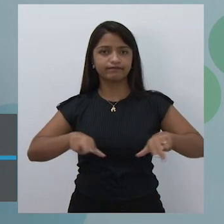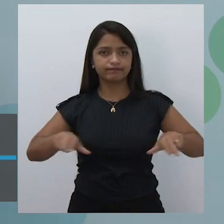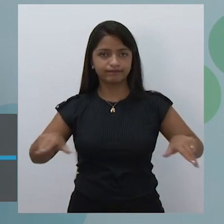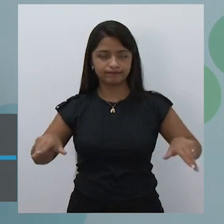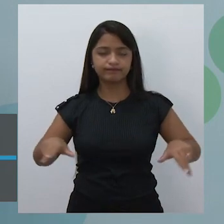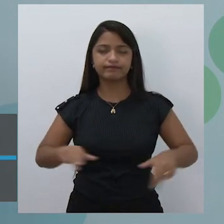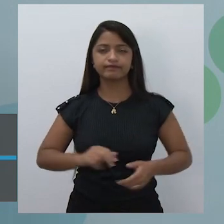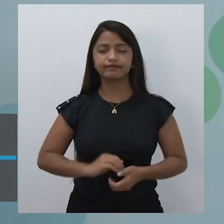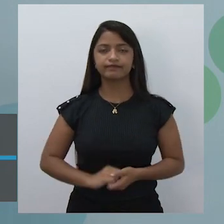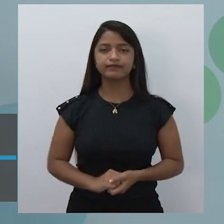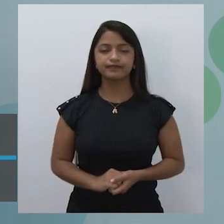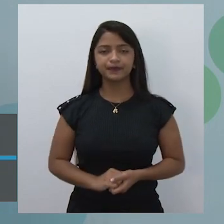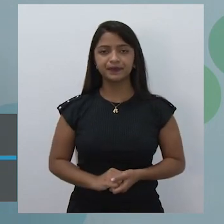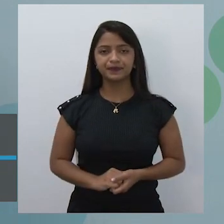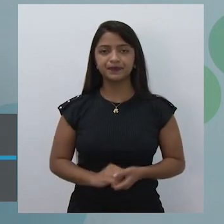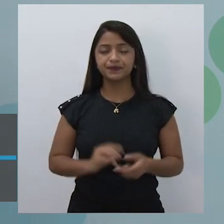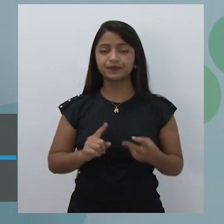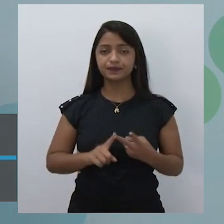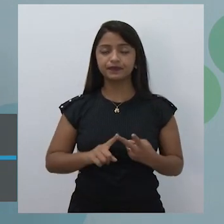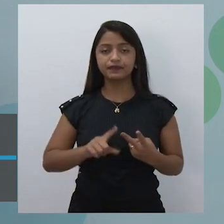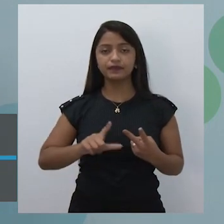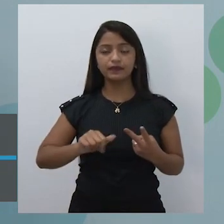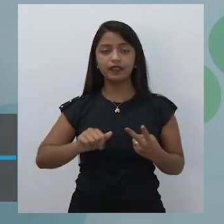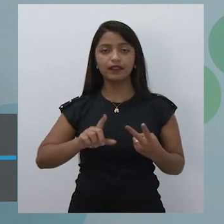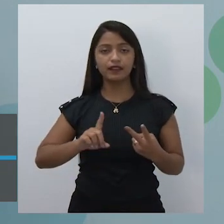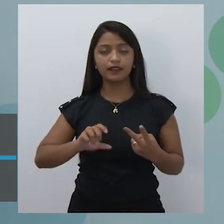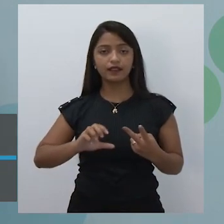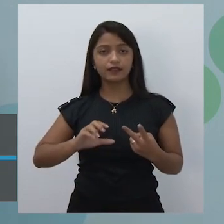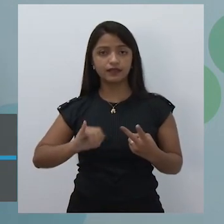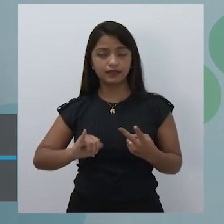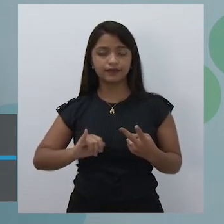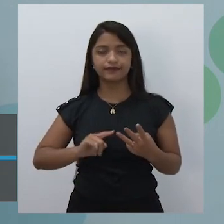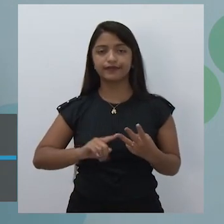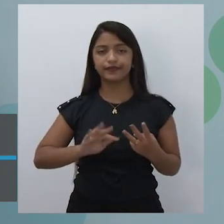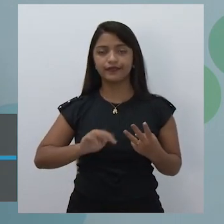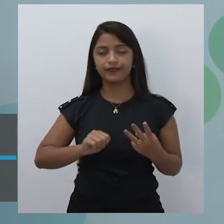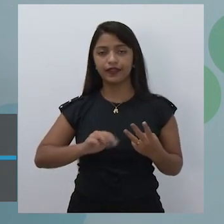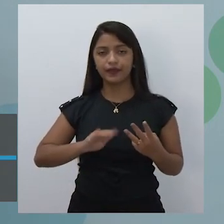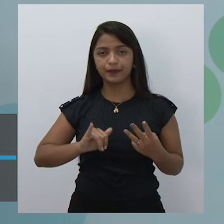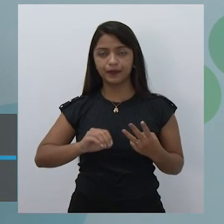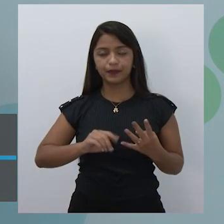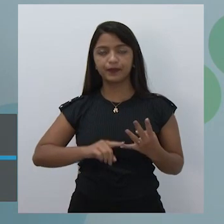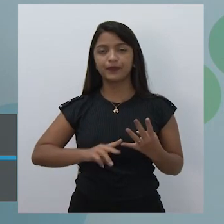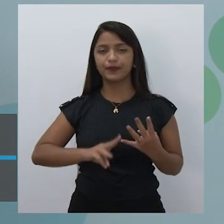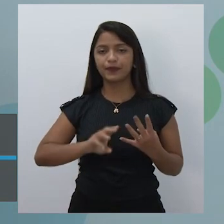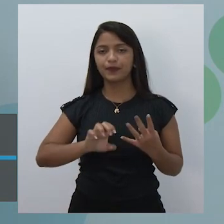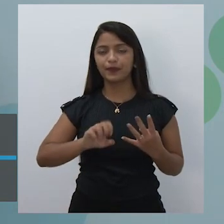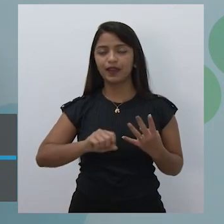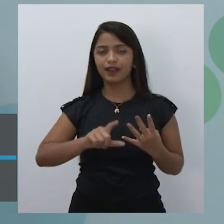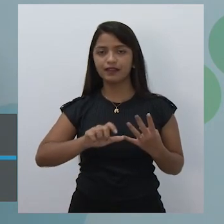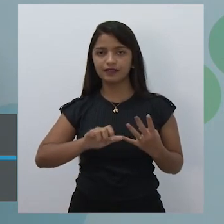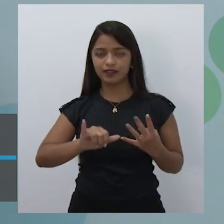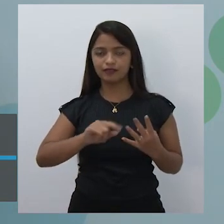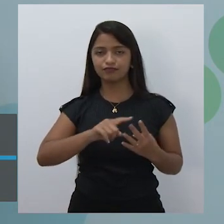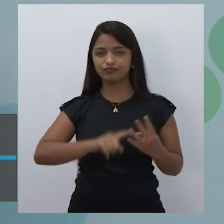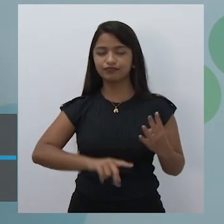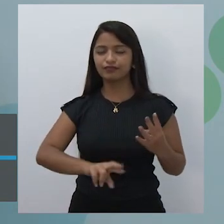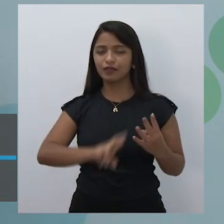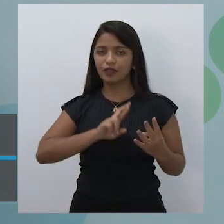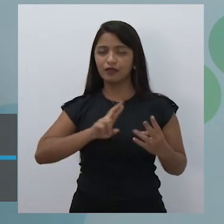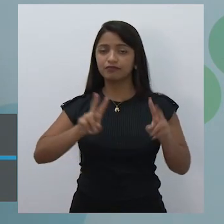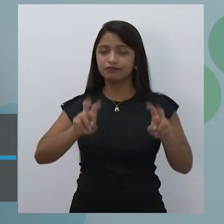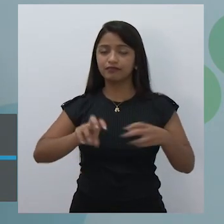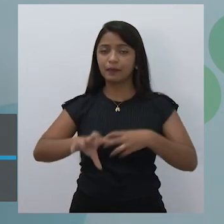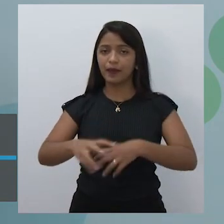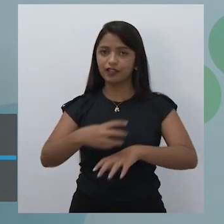ser diversidade. A Laudeci, o Fábio, Wesley e tantos outros, como eu disse, responderam empatia. O